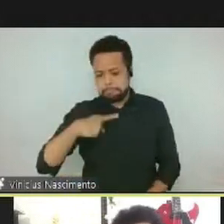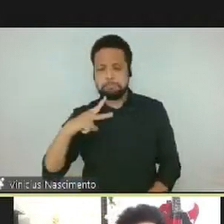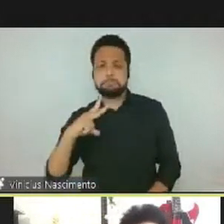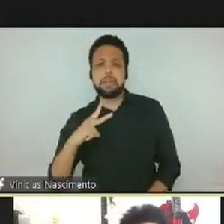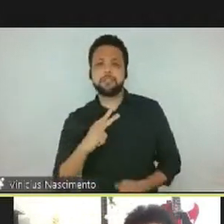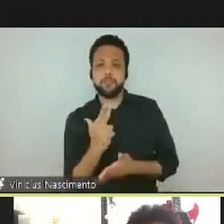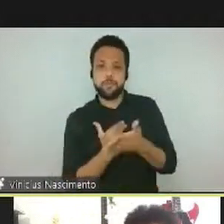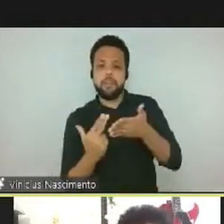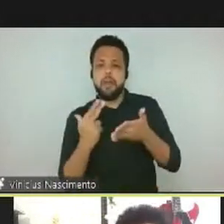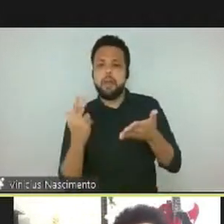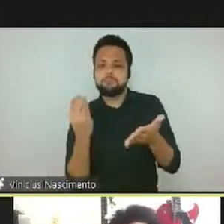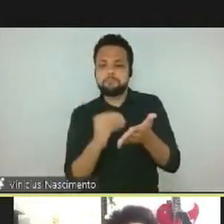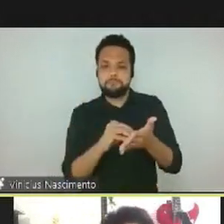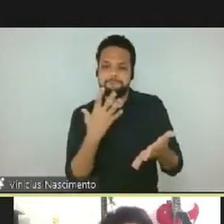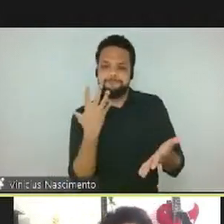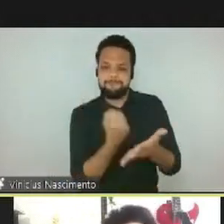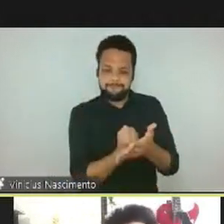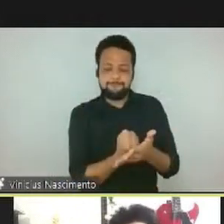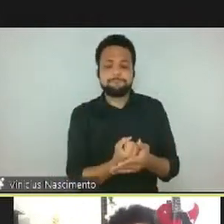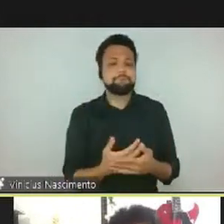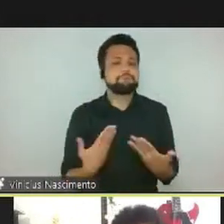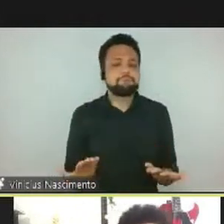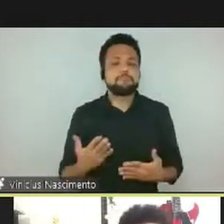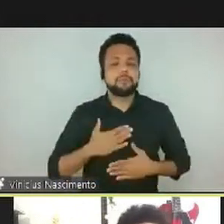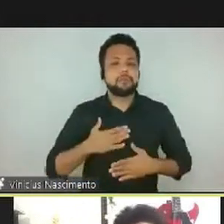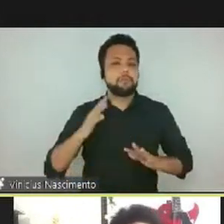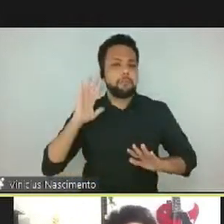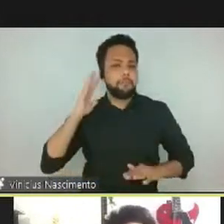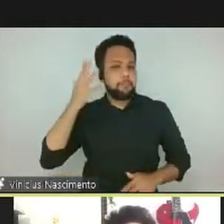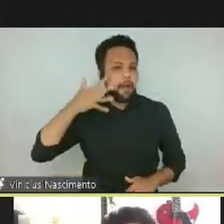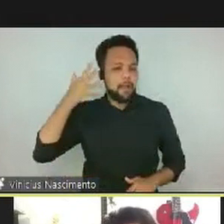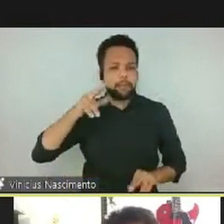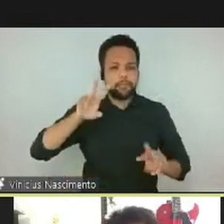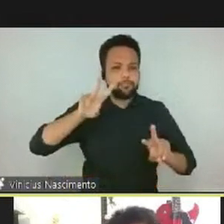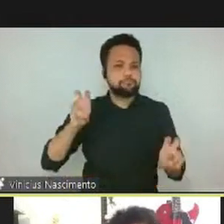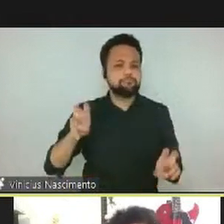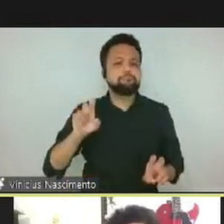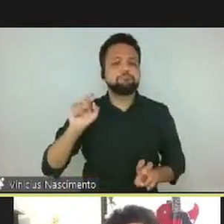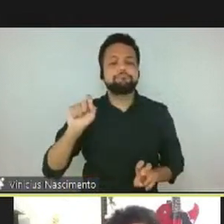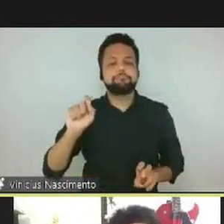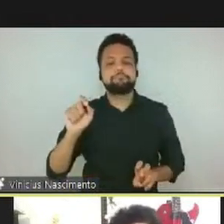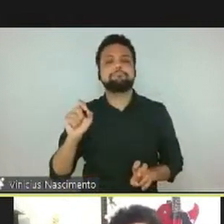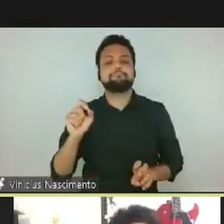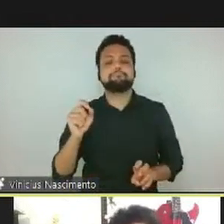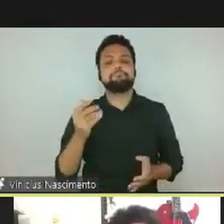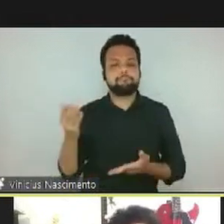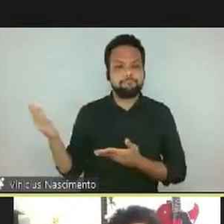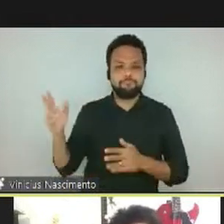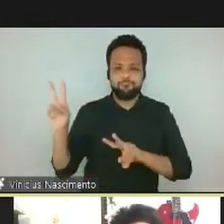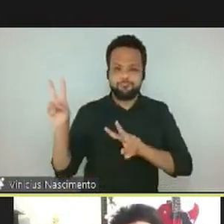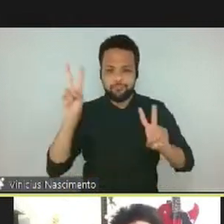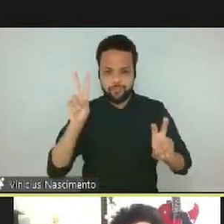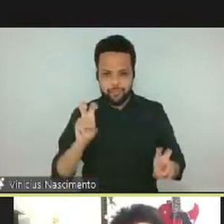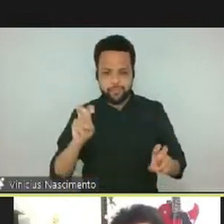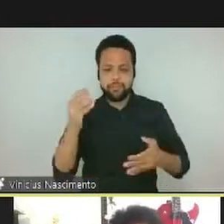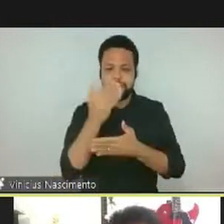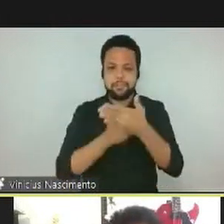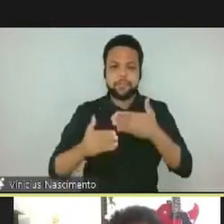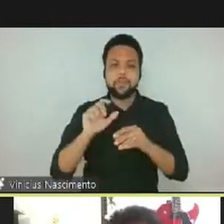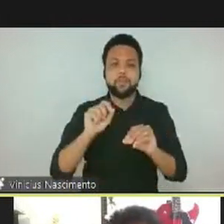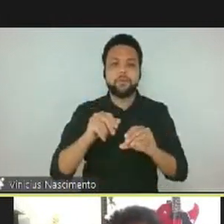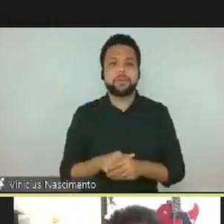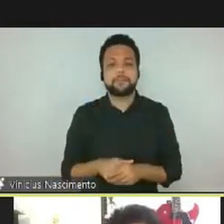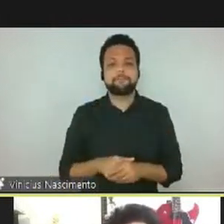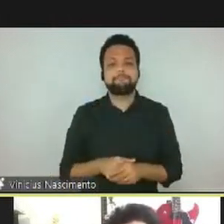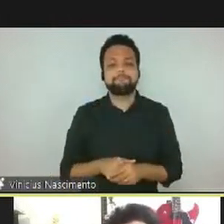o título, né, dessa fala, digamos assim, que coloquei no texto, que está aqui no slide, é Por um Inconsciente